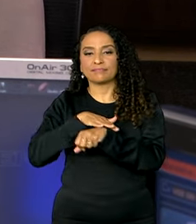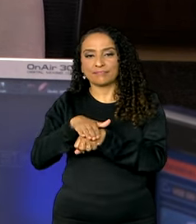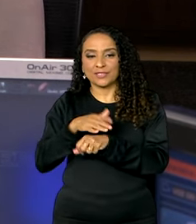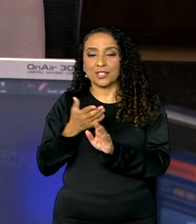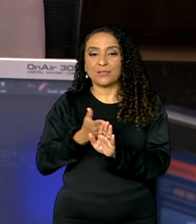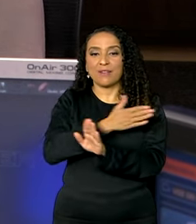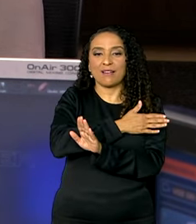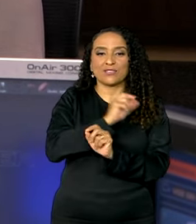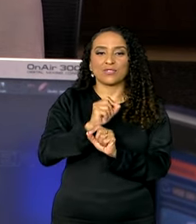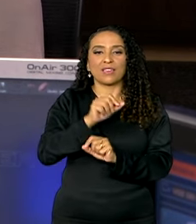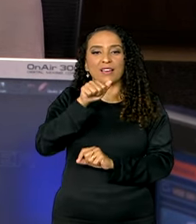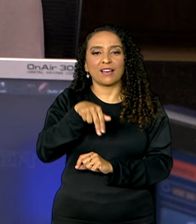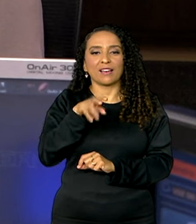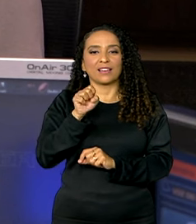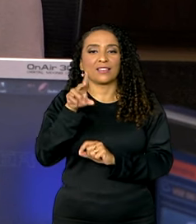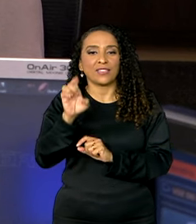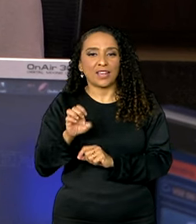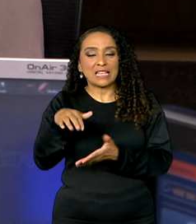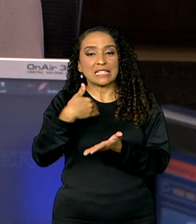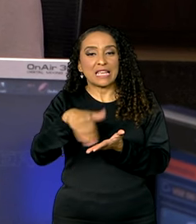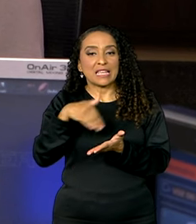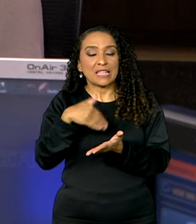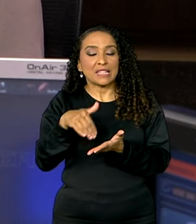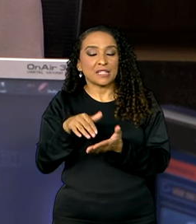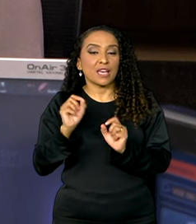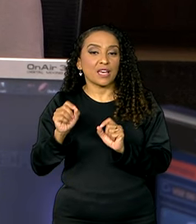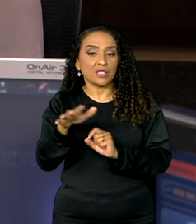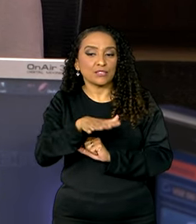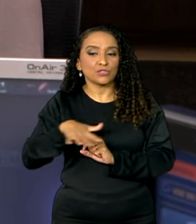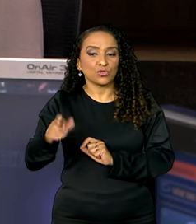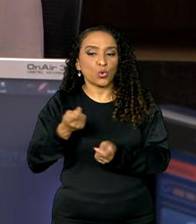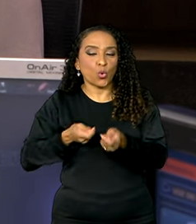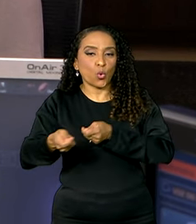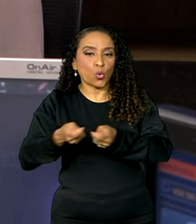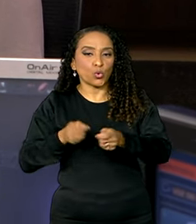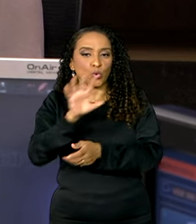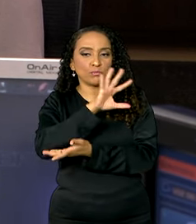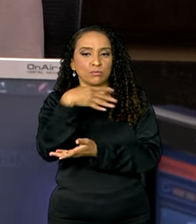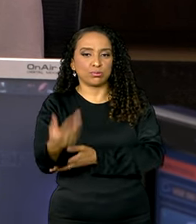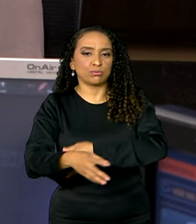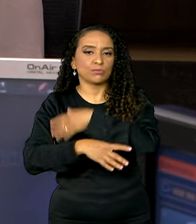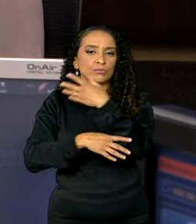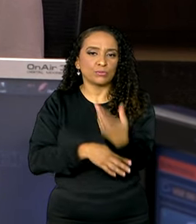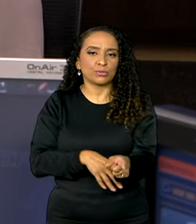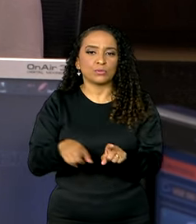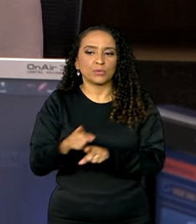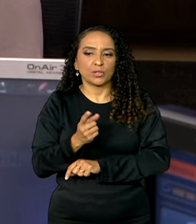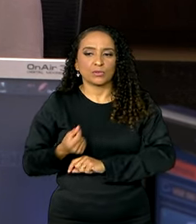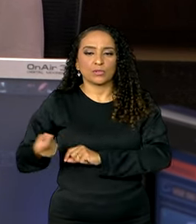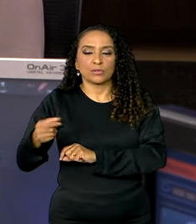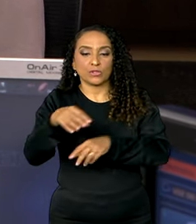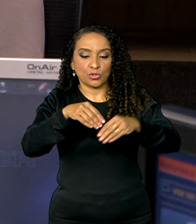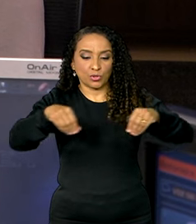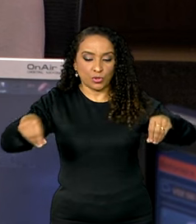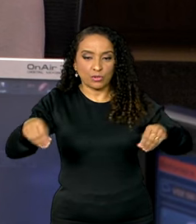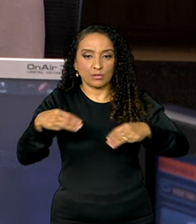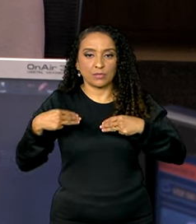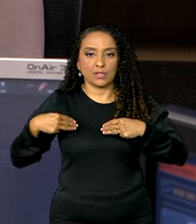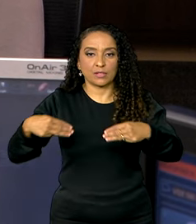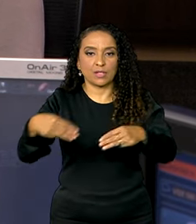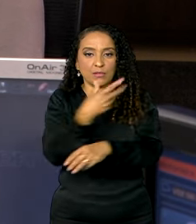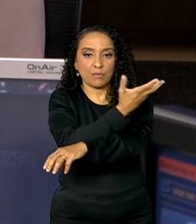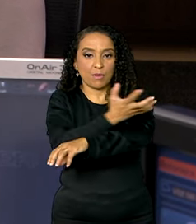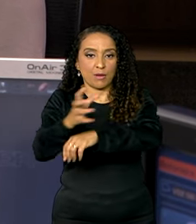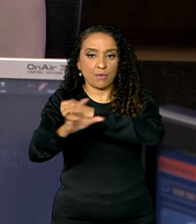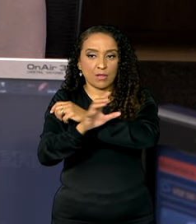mais cedo com André Lima, secretário extraordinário de Controle do Desmatamento e Ordenamento Territorial do Ministério do